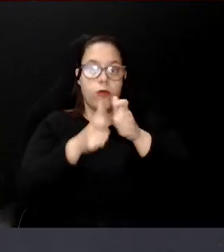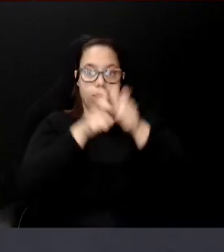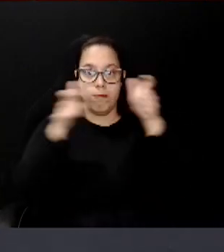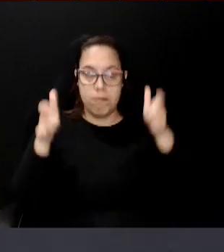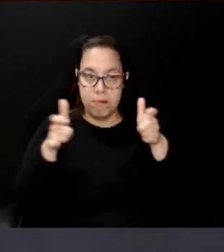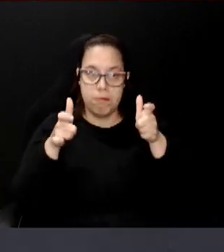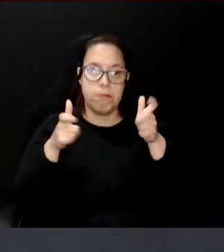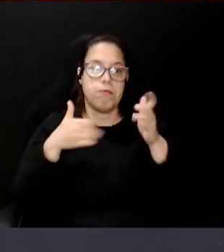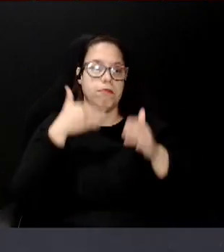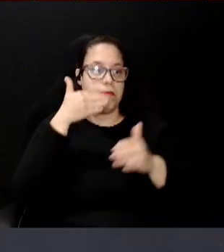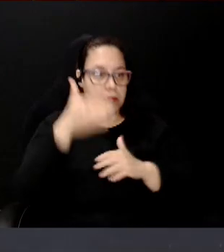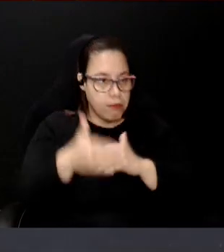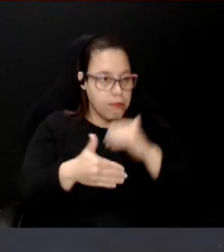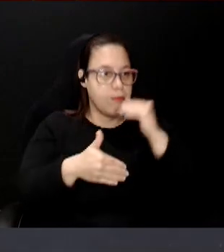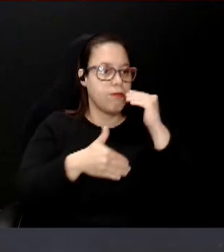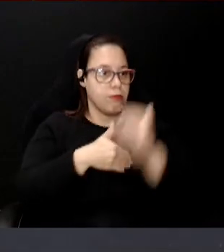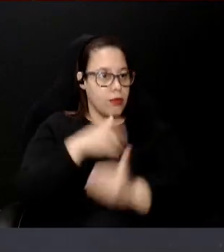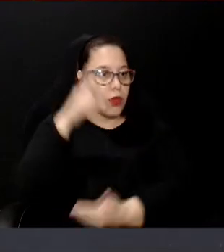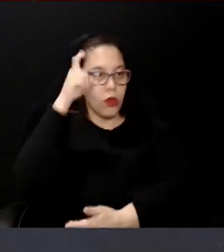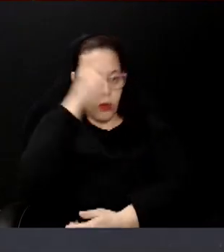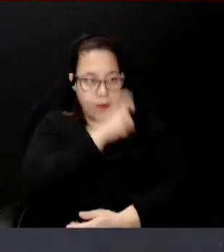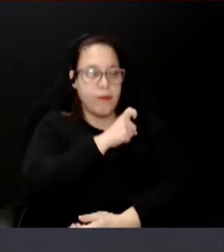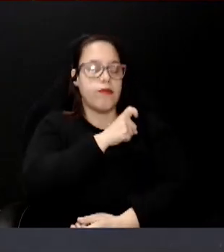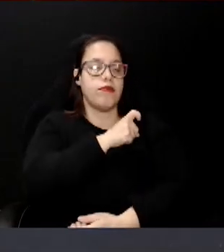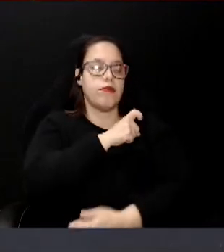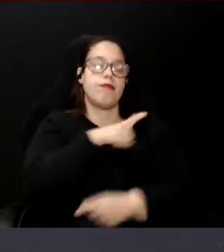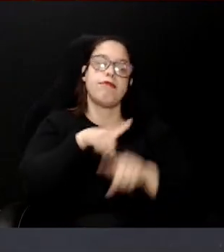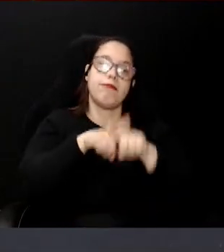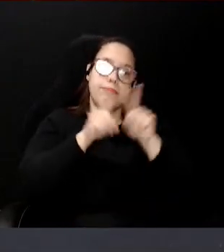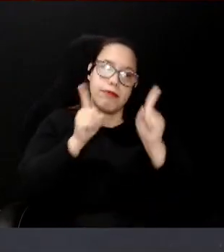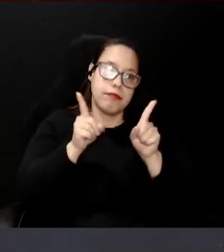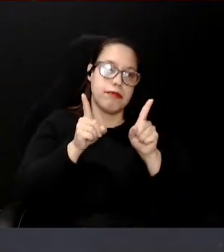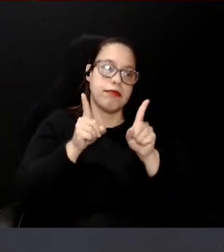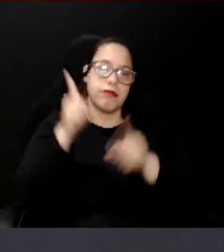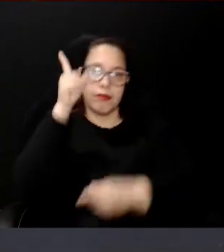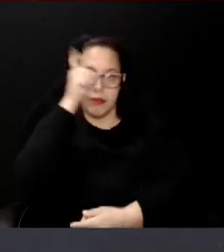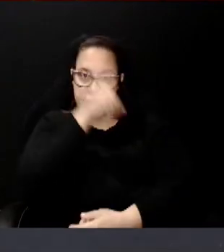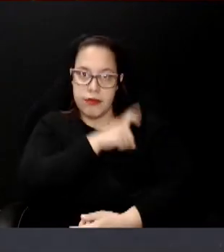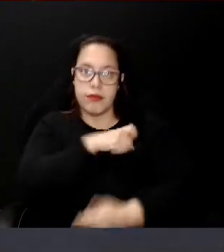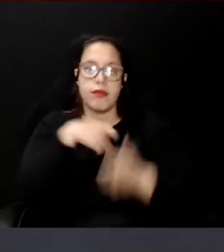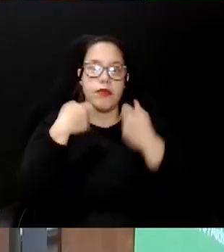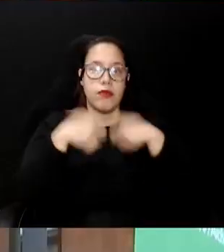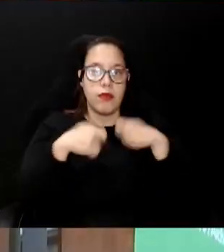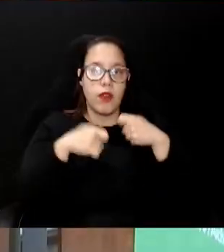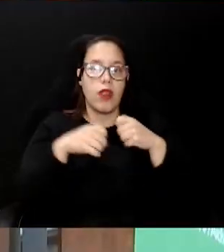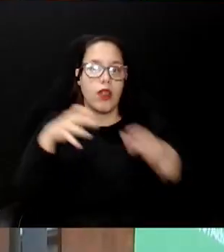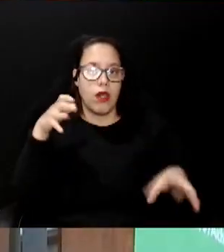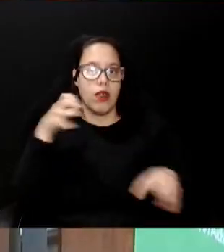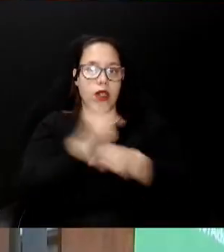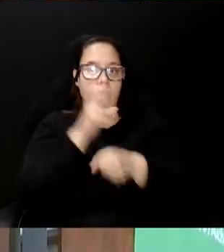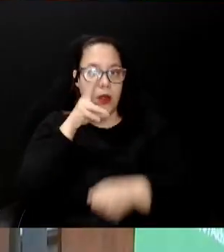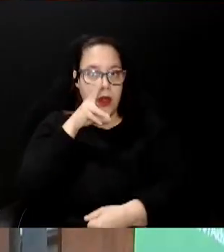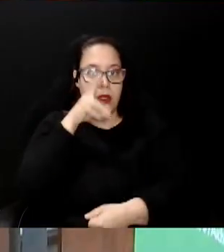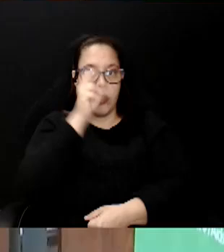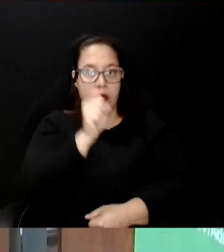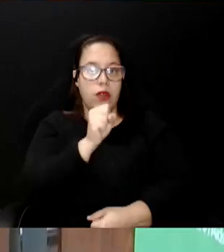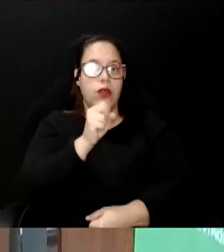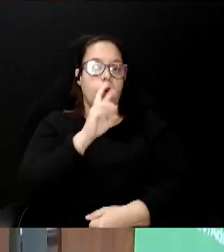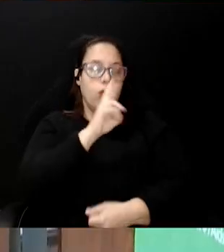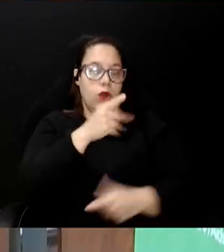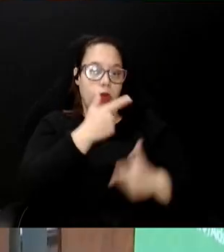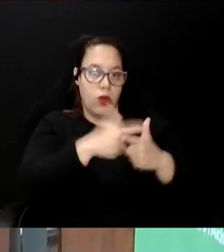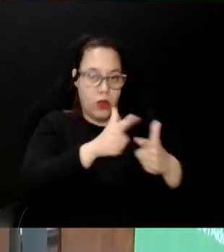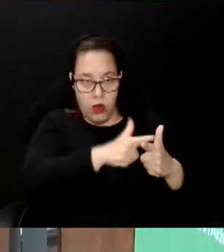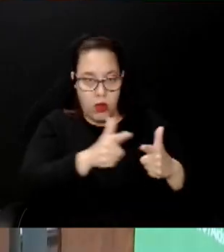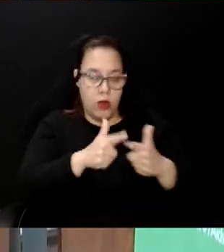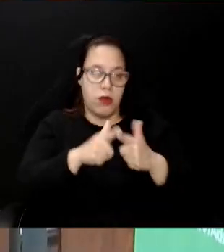momentos muito difíceis, mas nas dificuldades a gente precisa somar forças e encontrar soluções. A ideia é transformar o